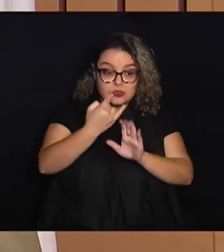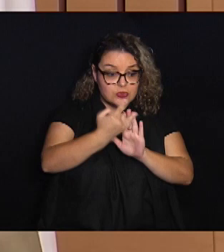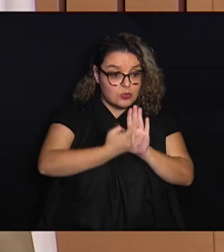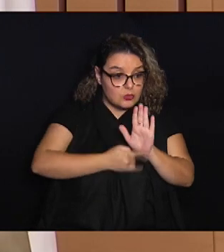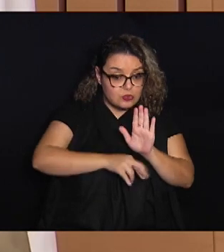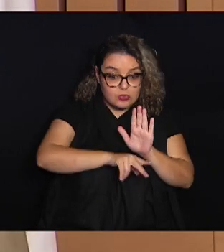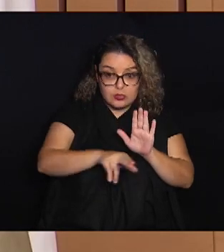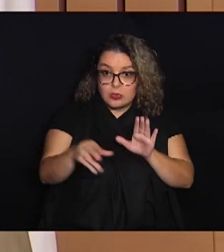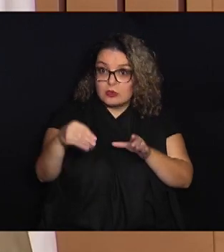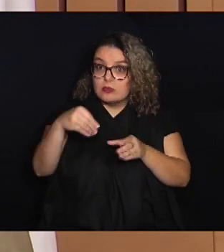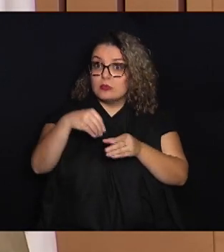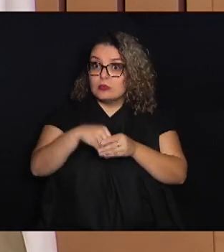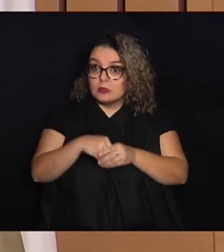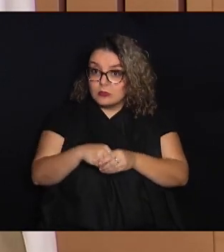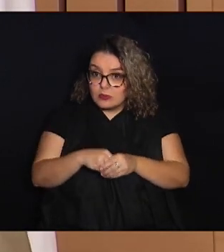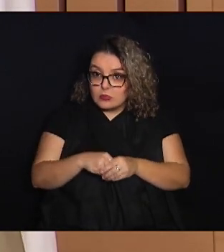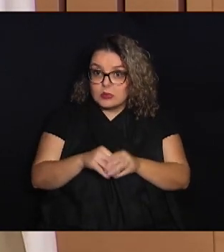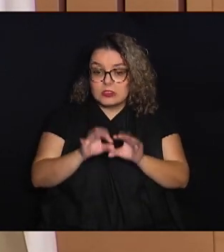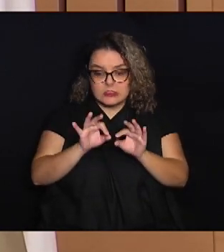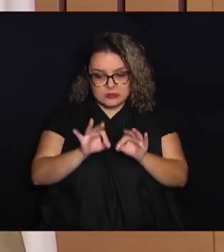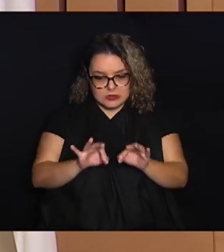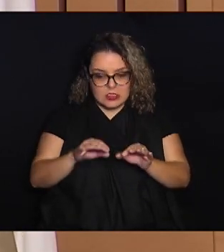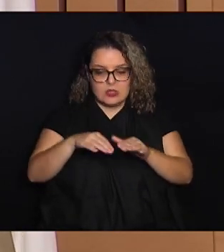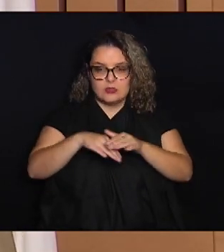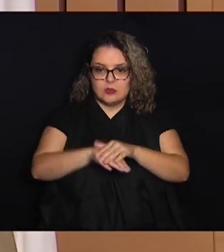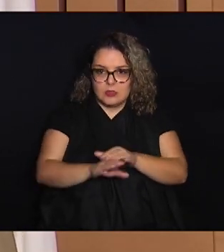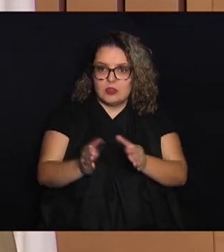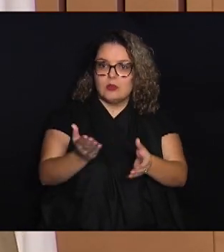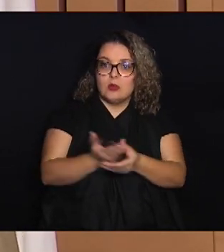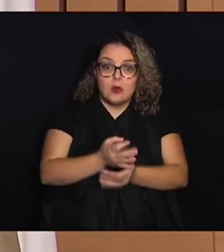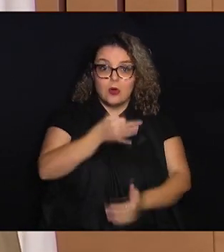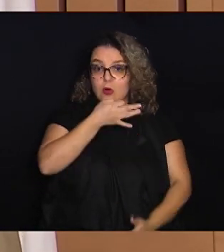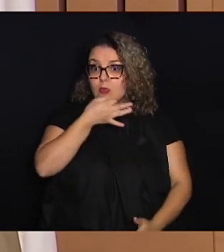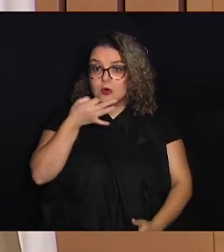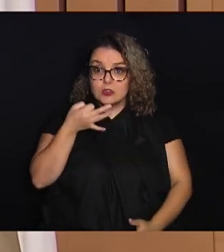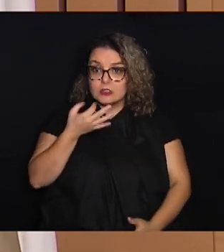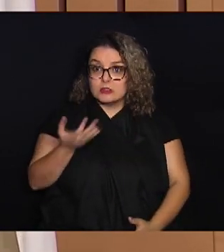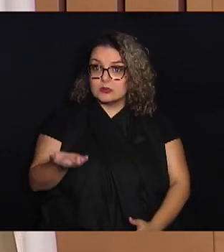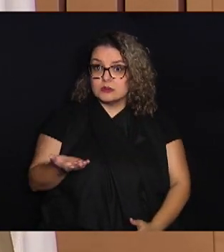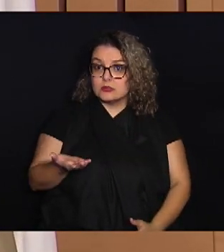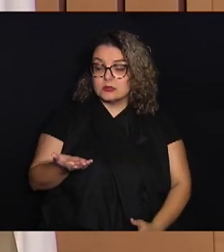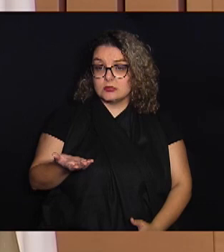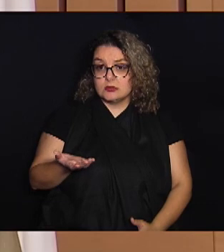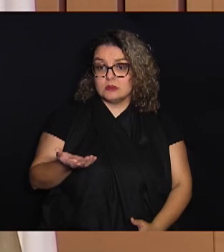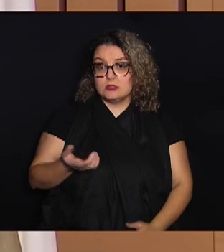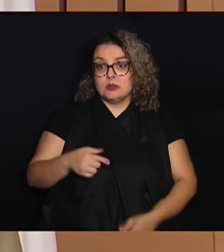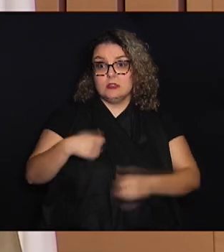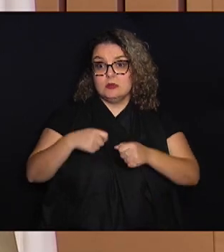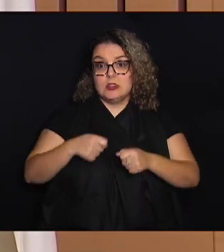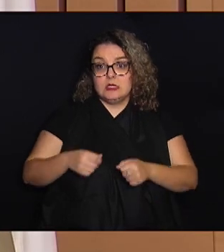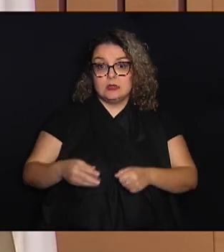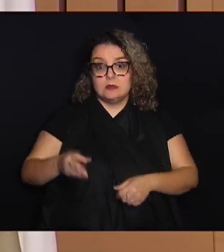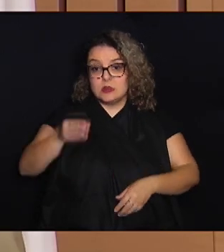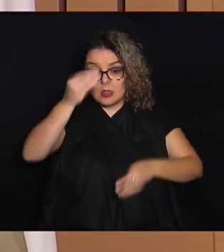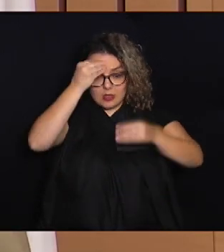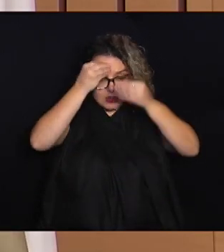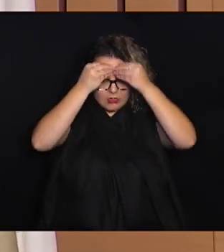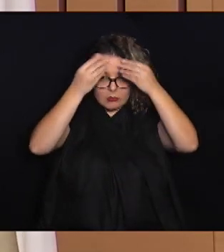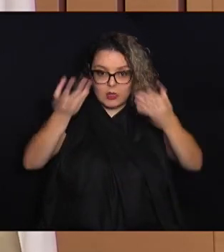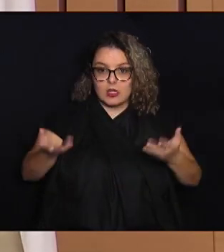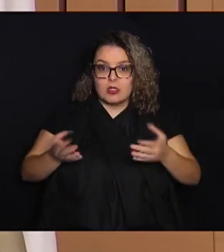estão aqui muito bem acondicionados, arquivados, ótimo, mas tinha que estar na cabeça das pessoas, tinha